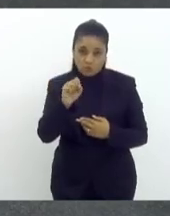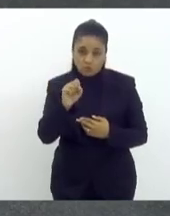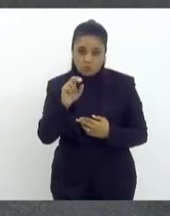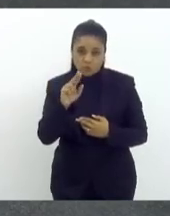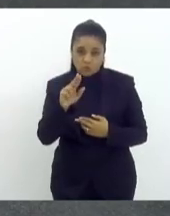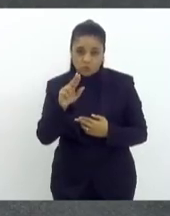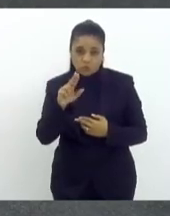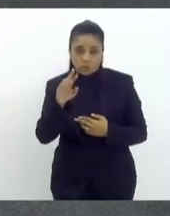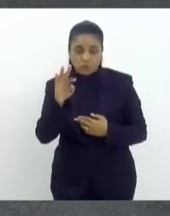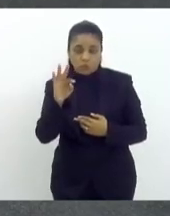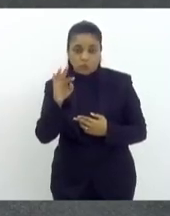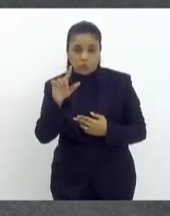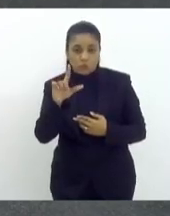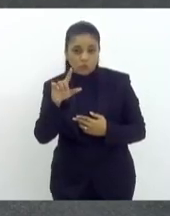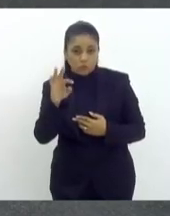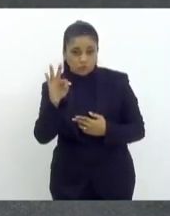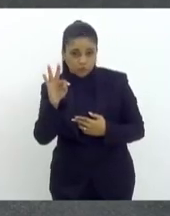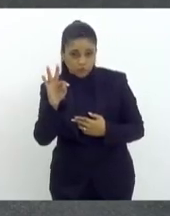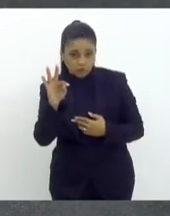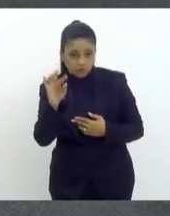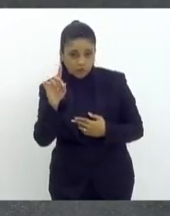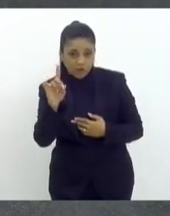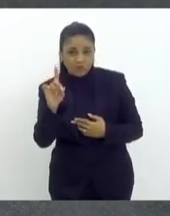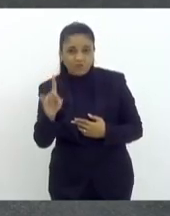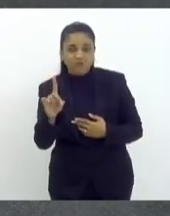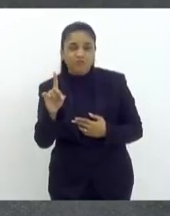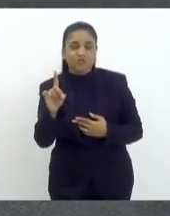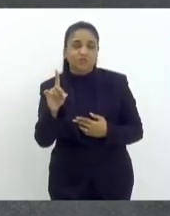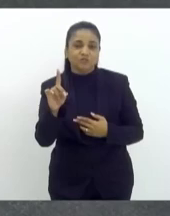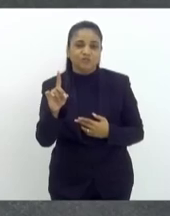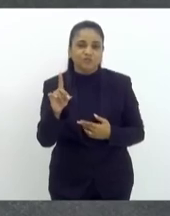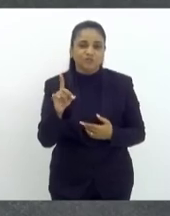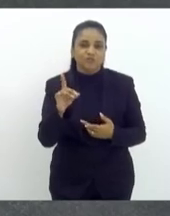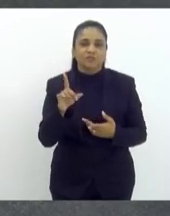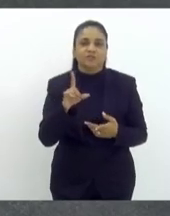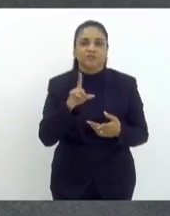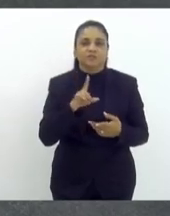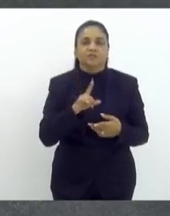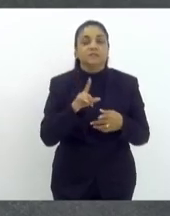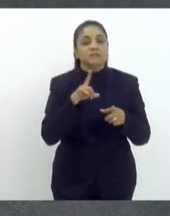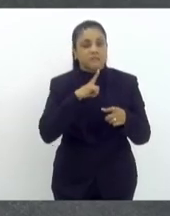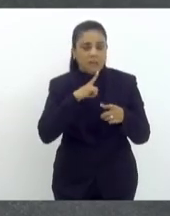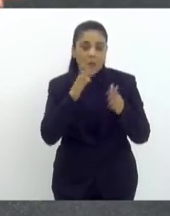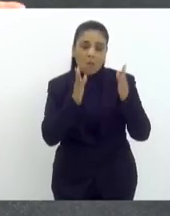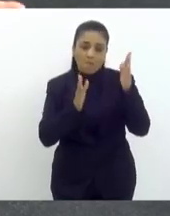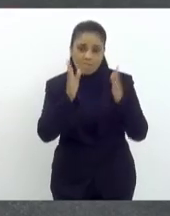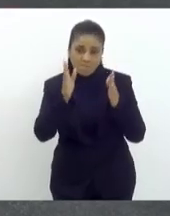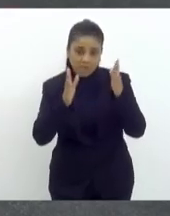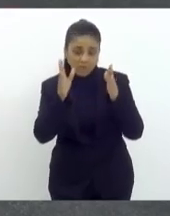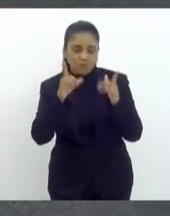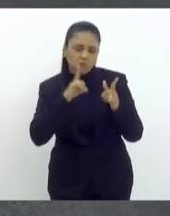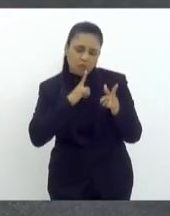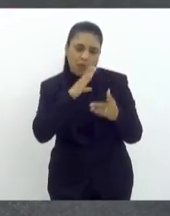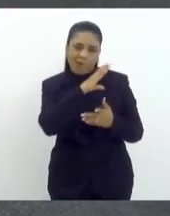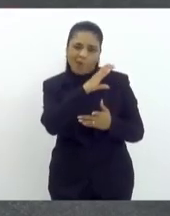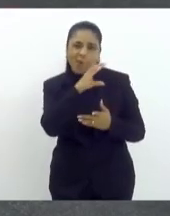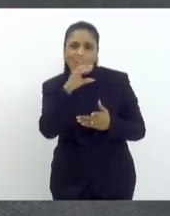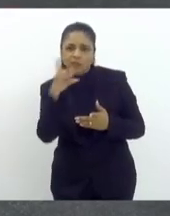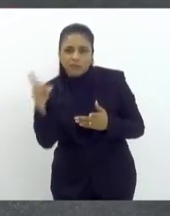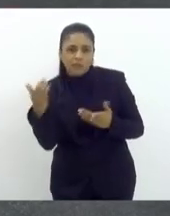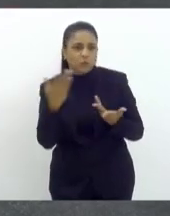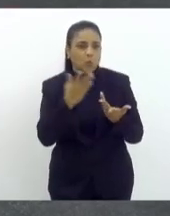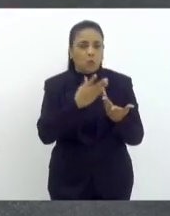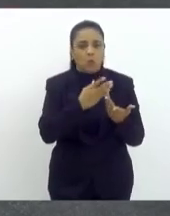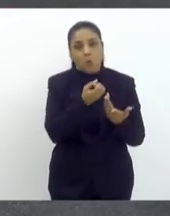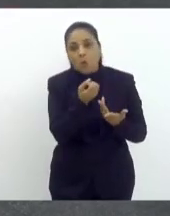no meu entendimento por período alguém que o presídio o coordena ou até